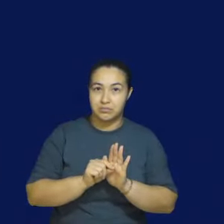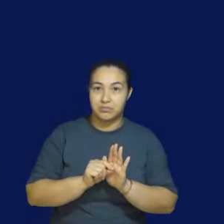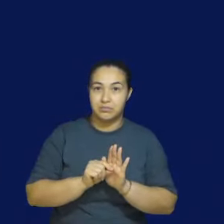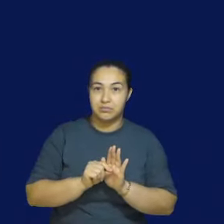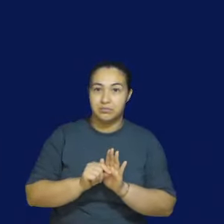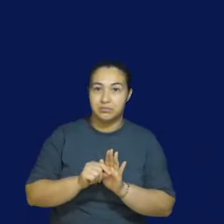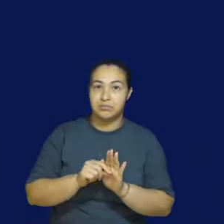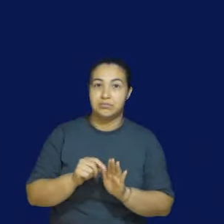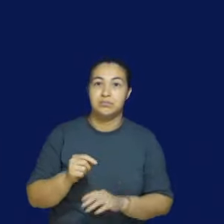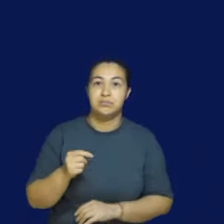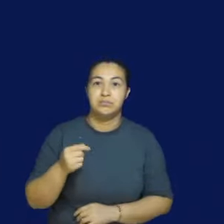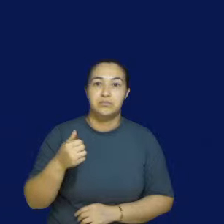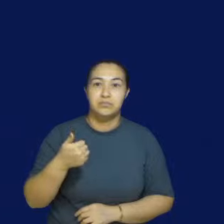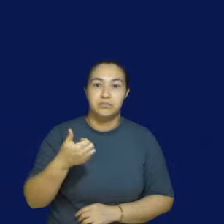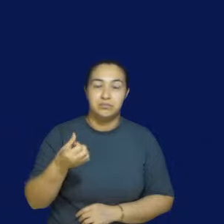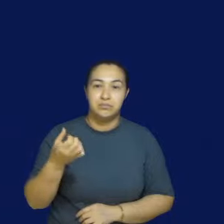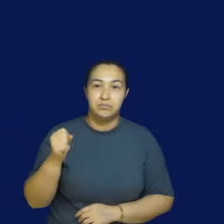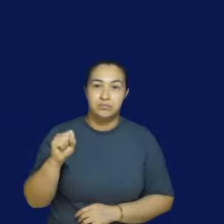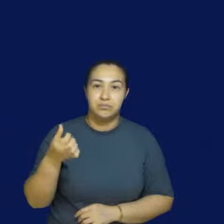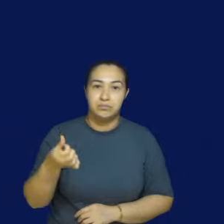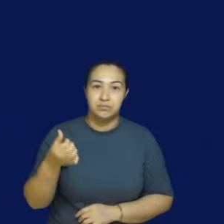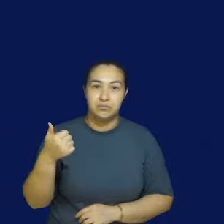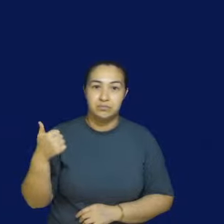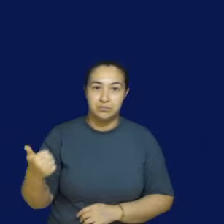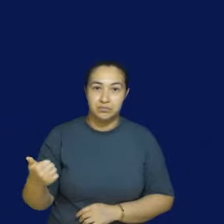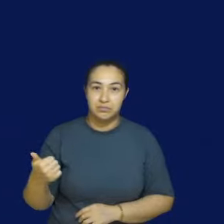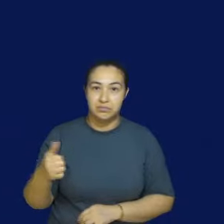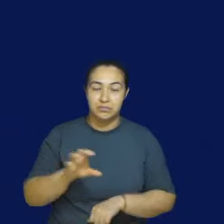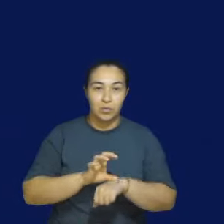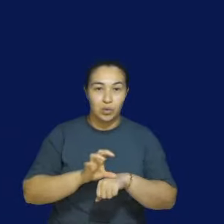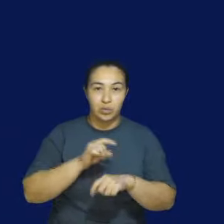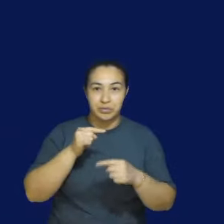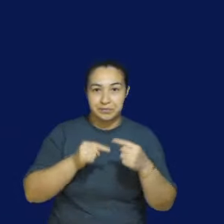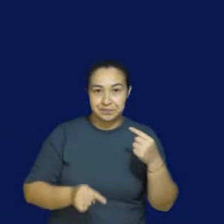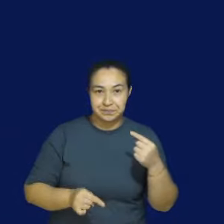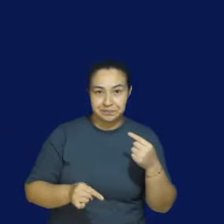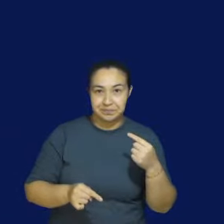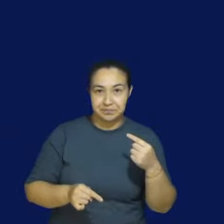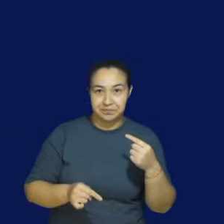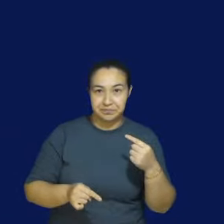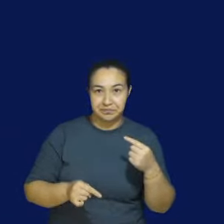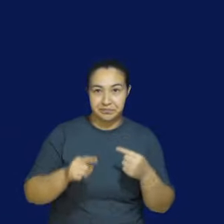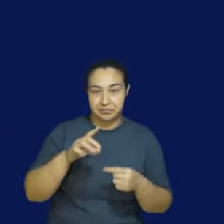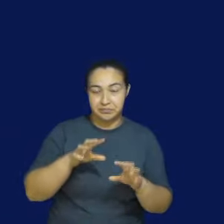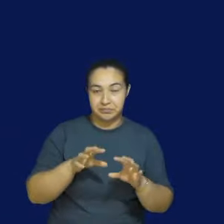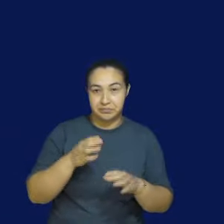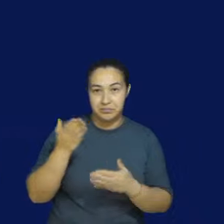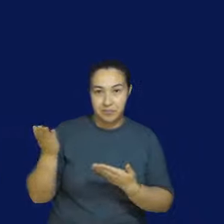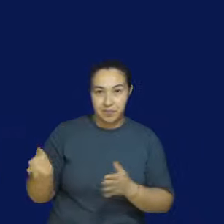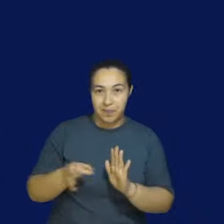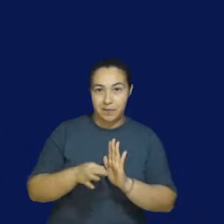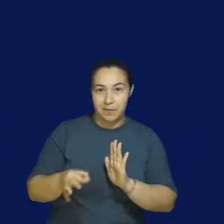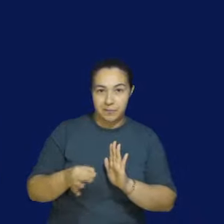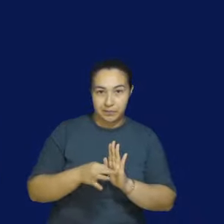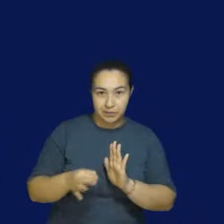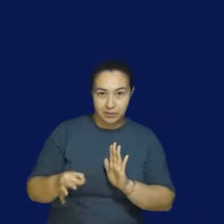2015, declarados inconstitucionais em decisão definitiva do Tribunal de Justiça do Estado de Santa Catarina no incidente de arguição